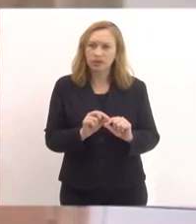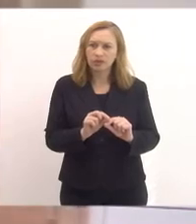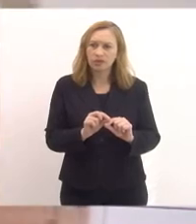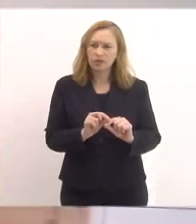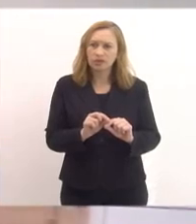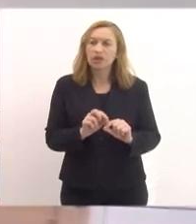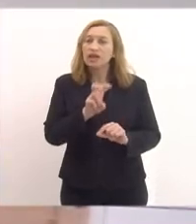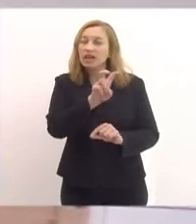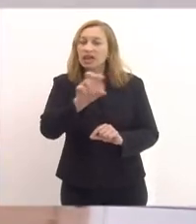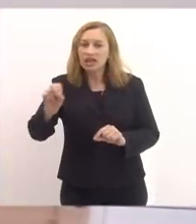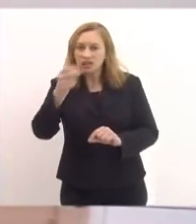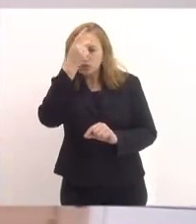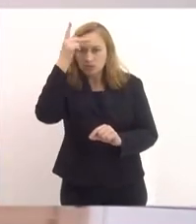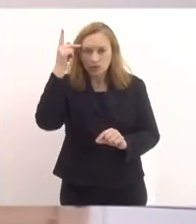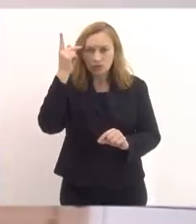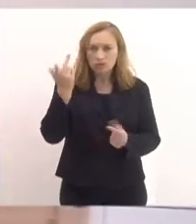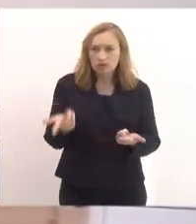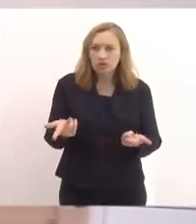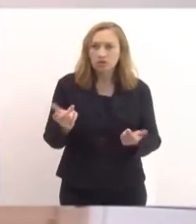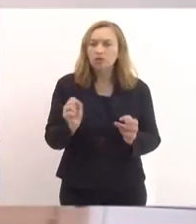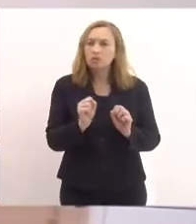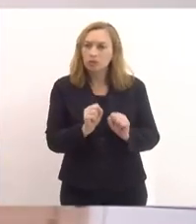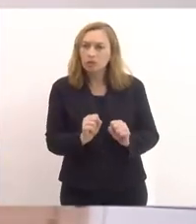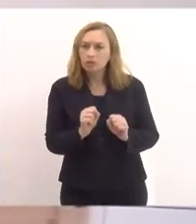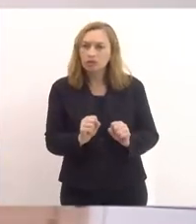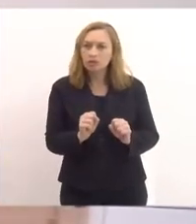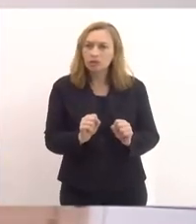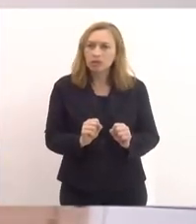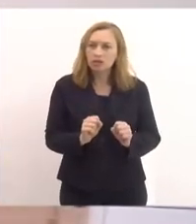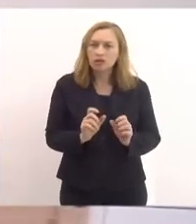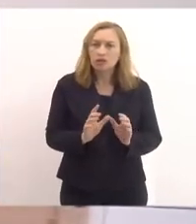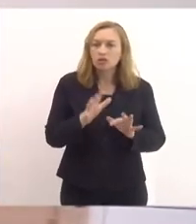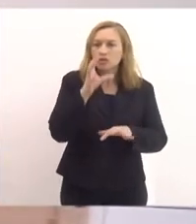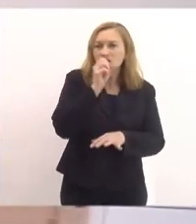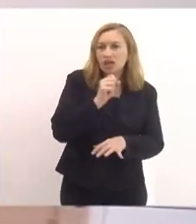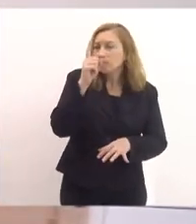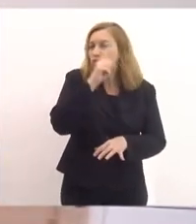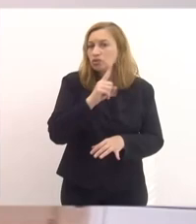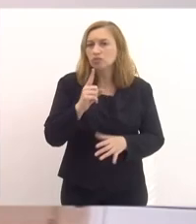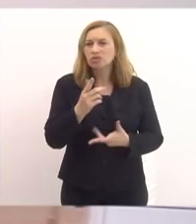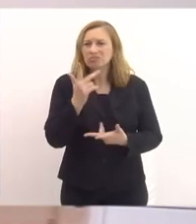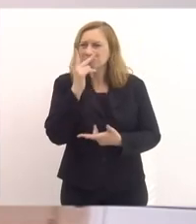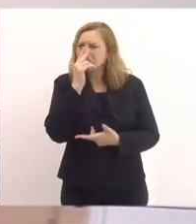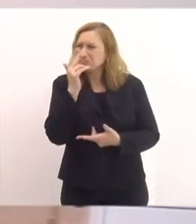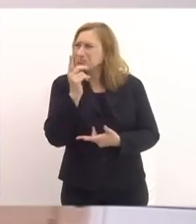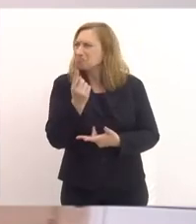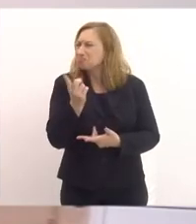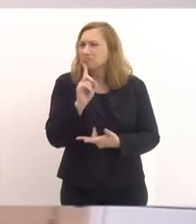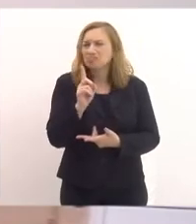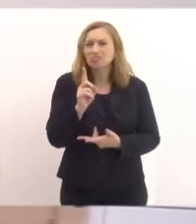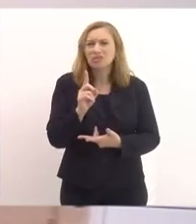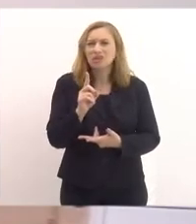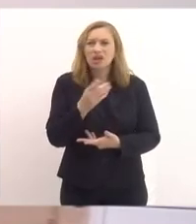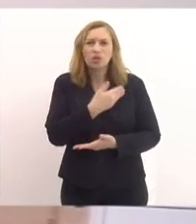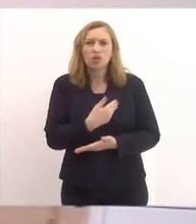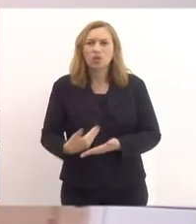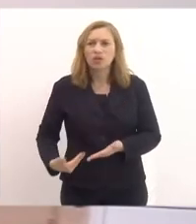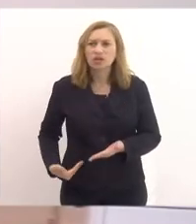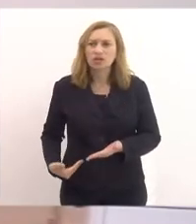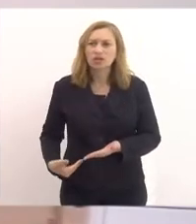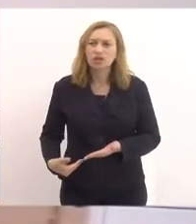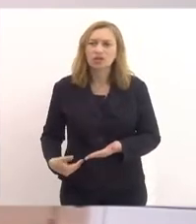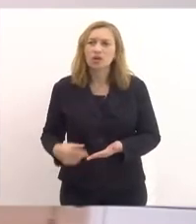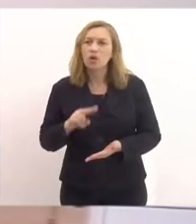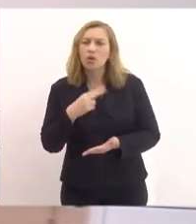dizer, são 500 pessoas, isso pode ser feito num final de semana. É, não me parece que o governador ou